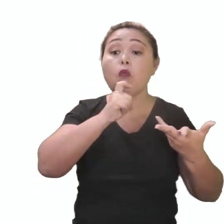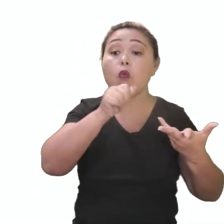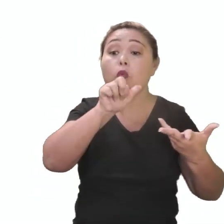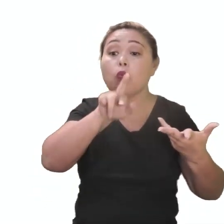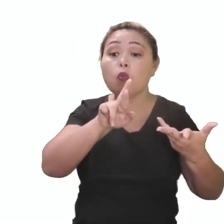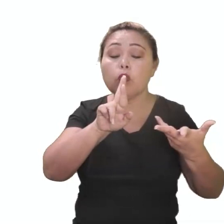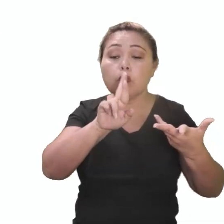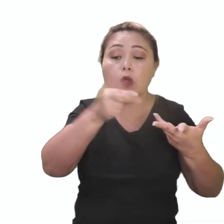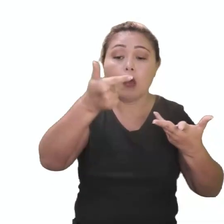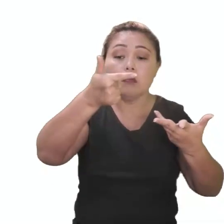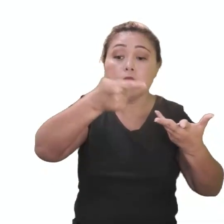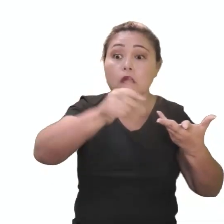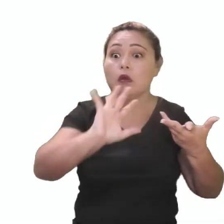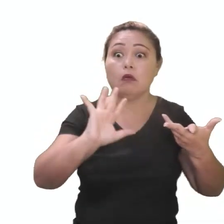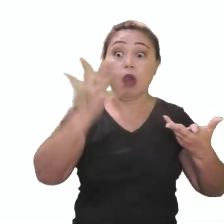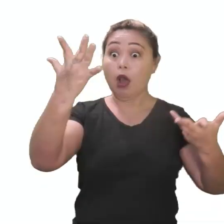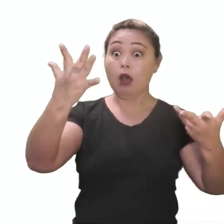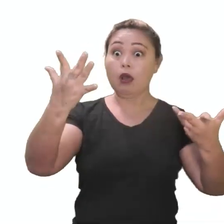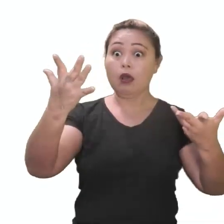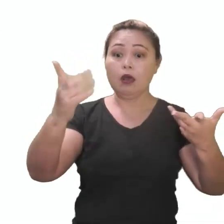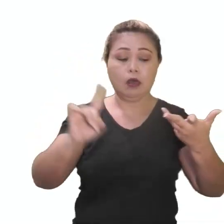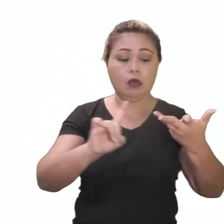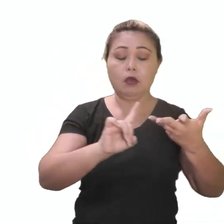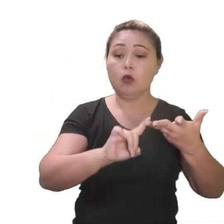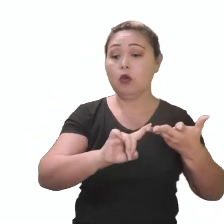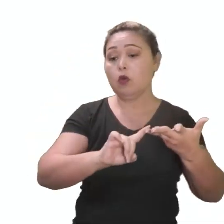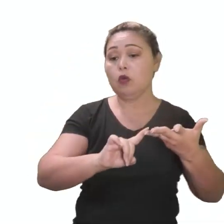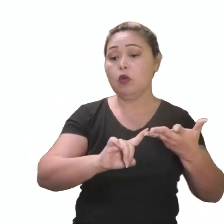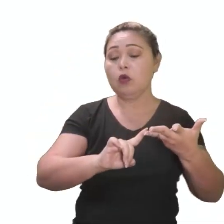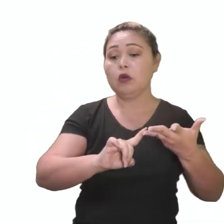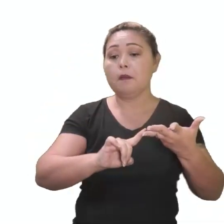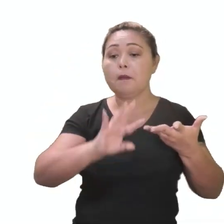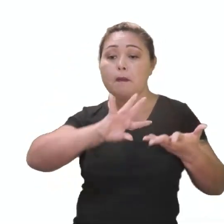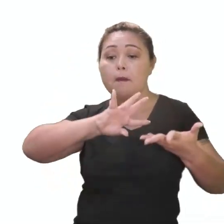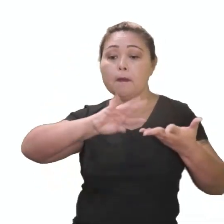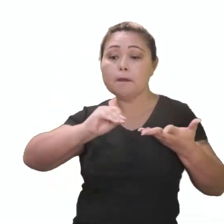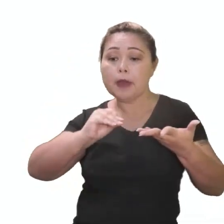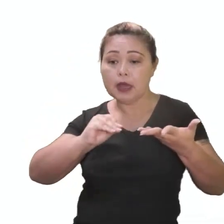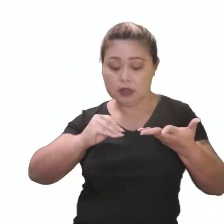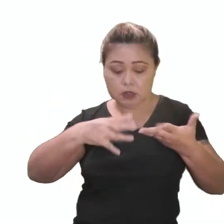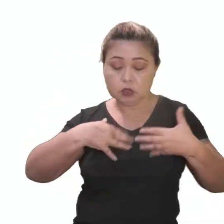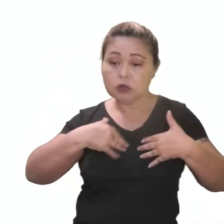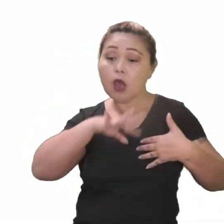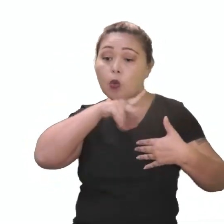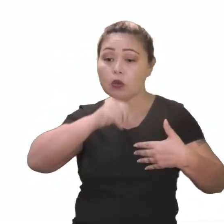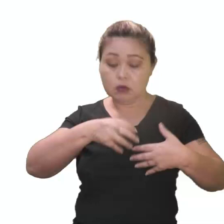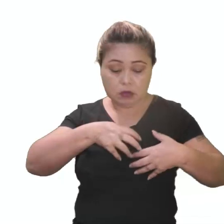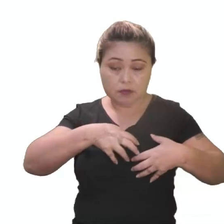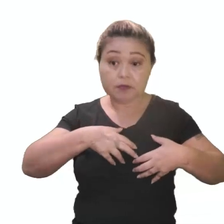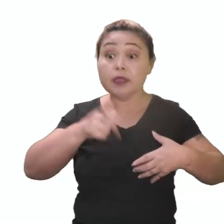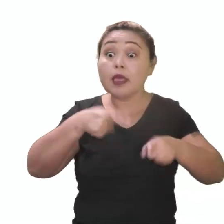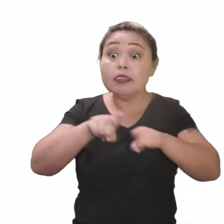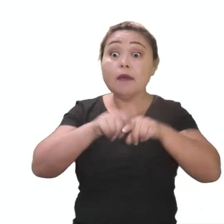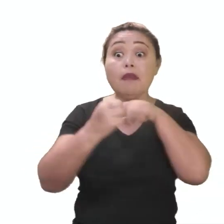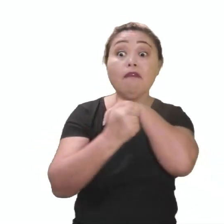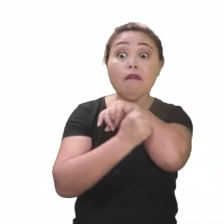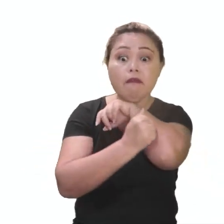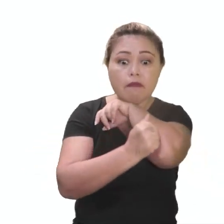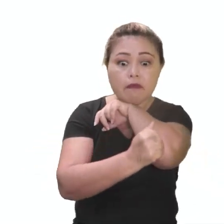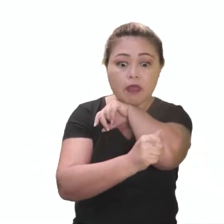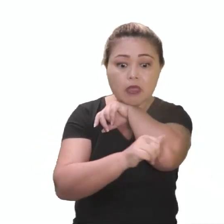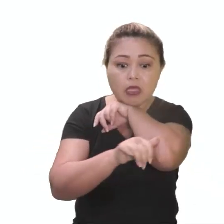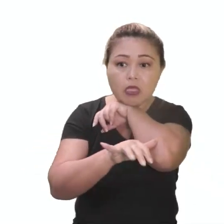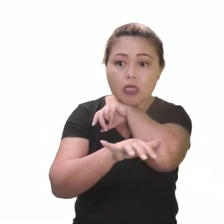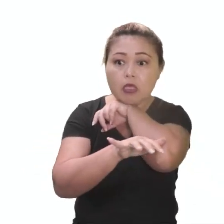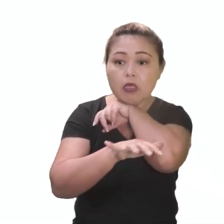congelamento repentino, tá? Ou partes desses animais, até fezes entram nesse processo